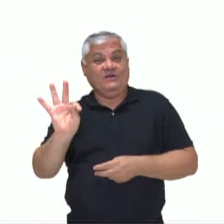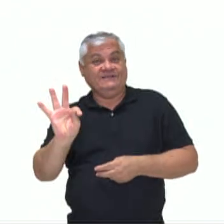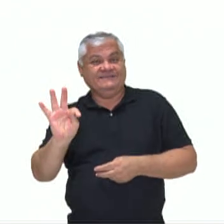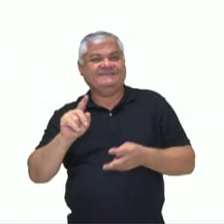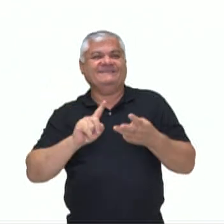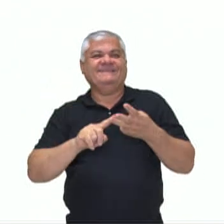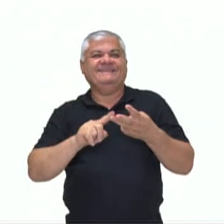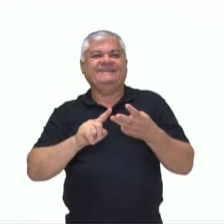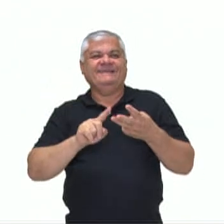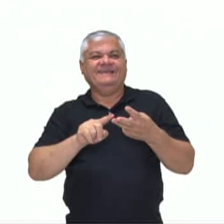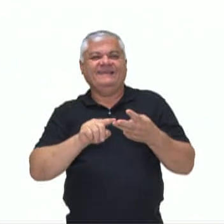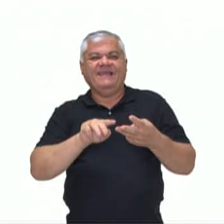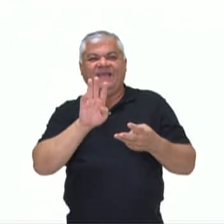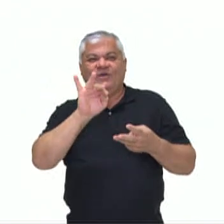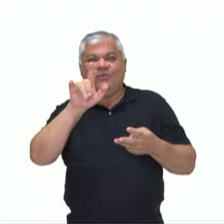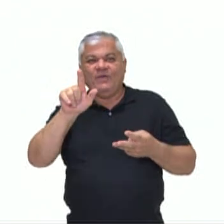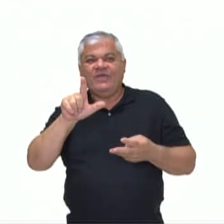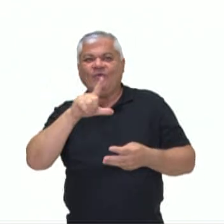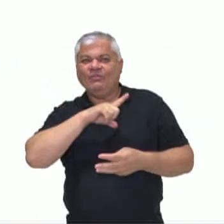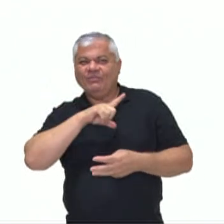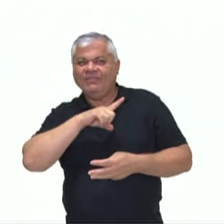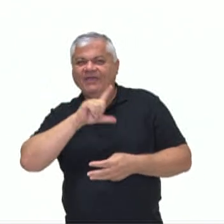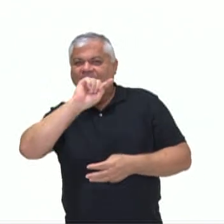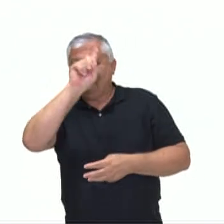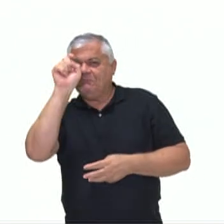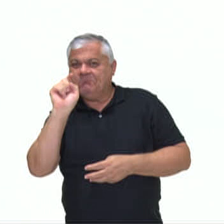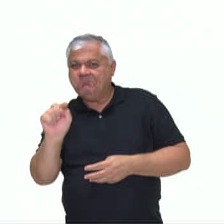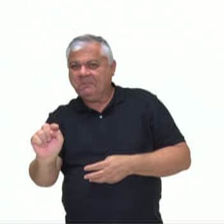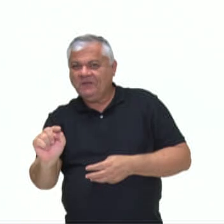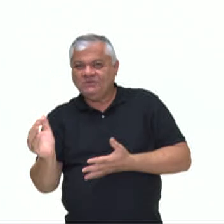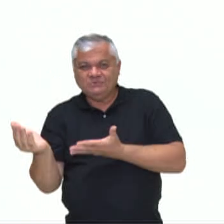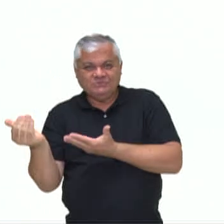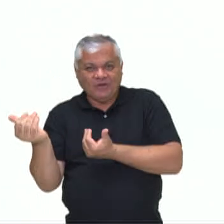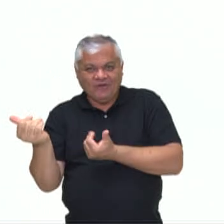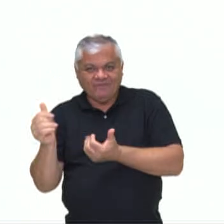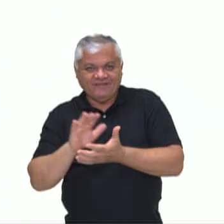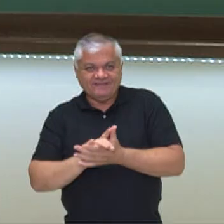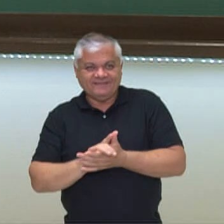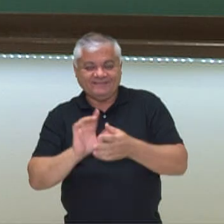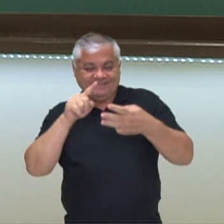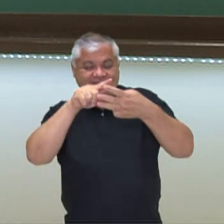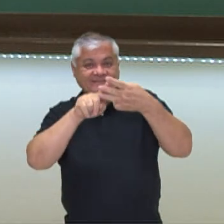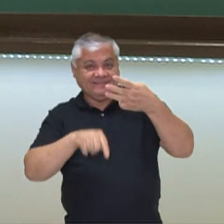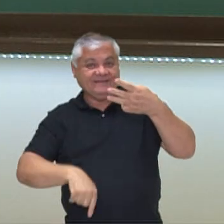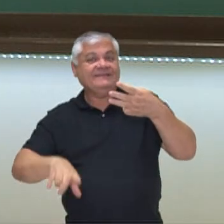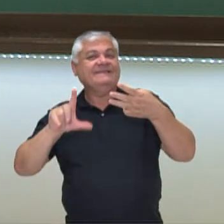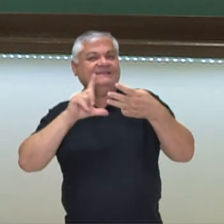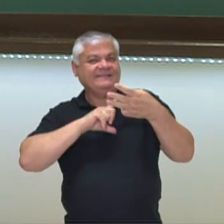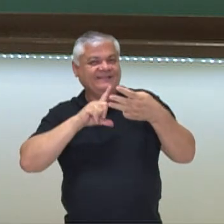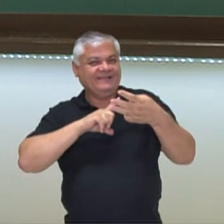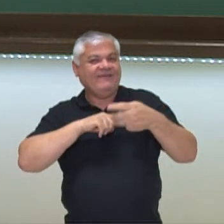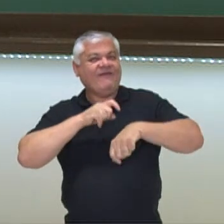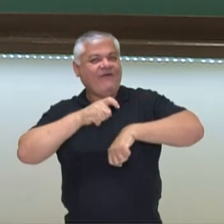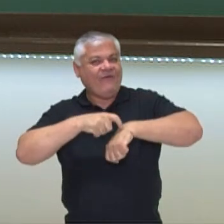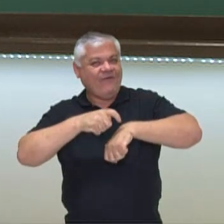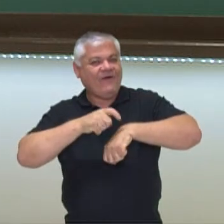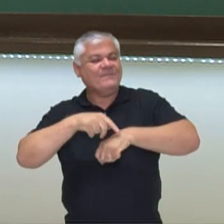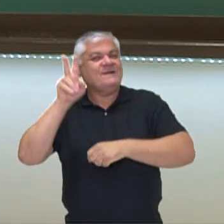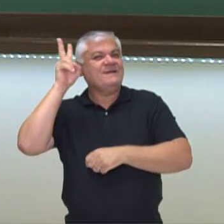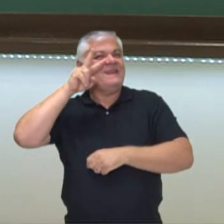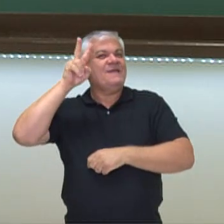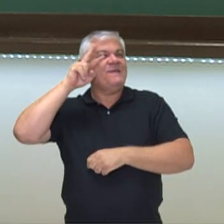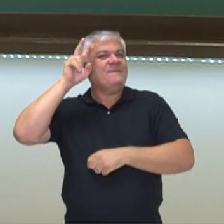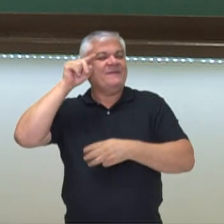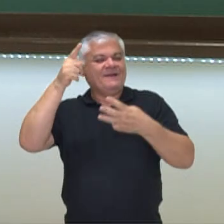Interrogative, will I have started to be a young teen? Então, esse foi um ótimo momento para a gente relembrar